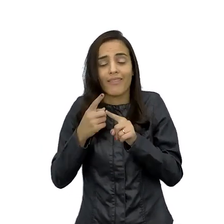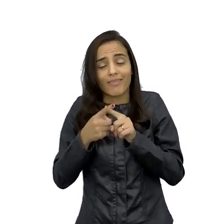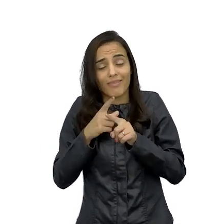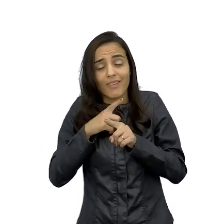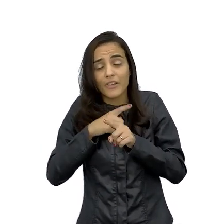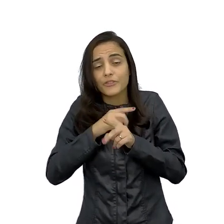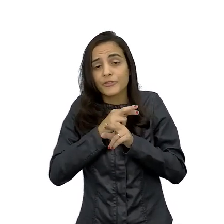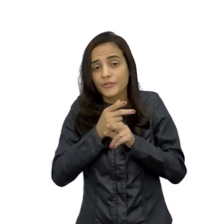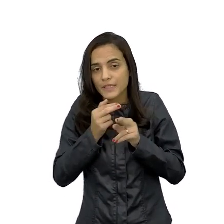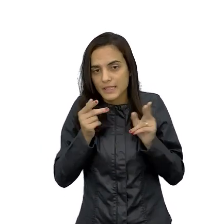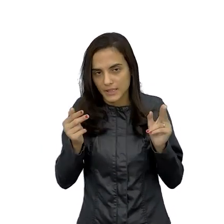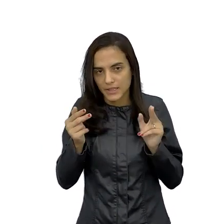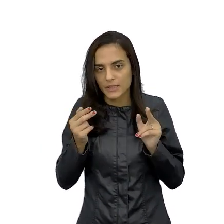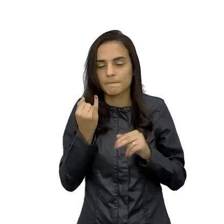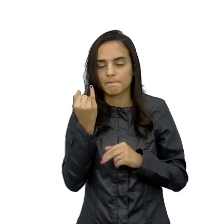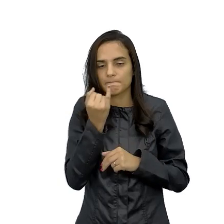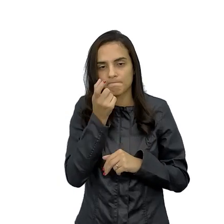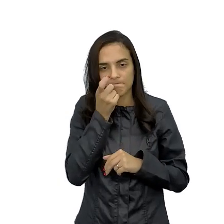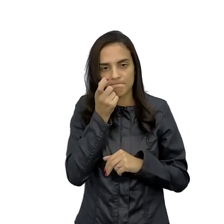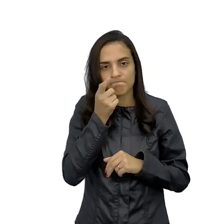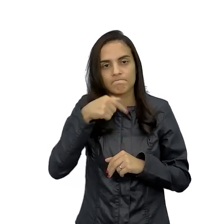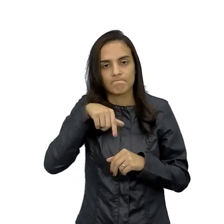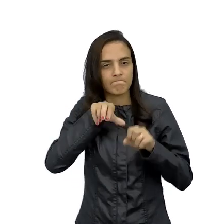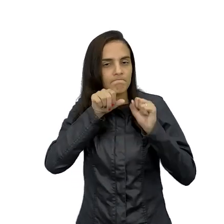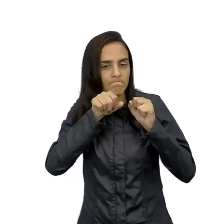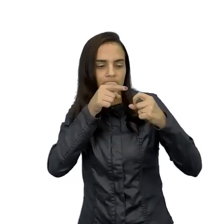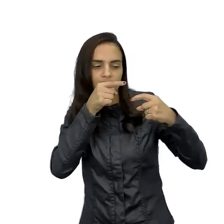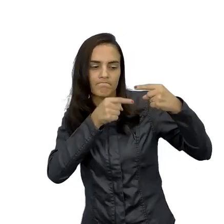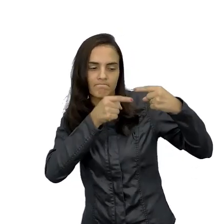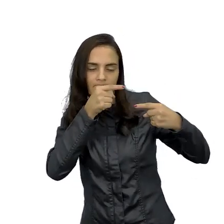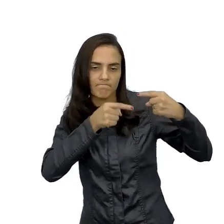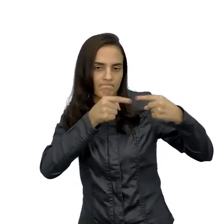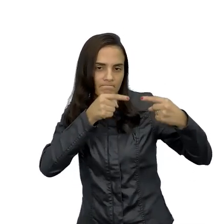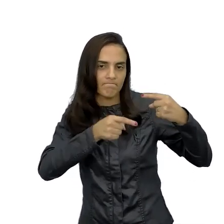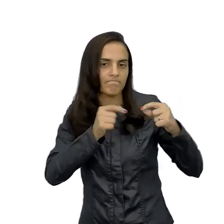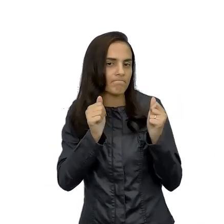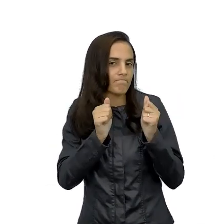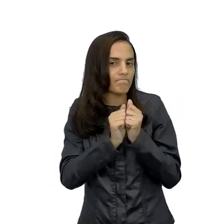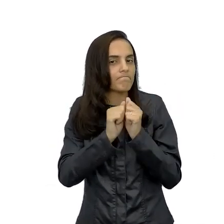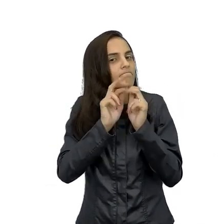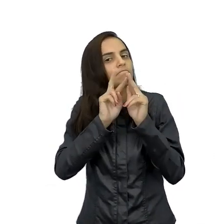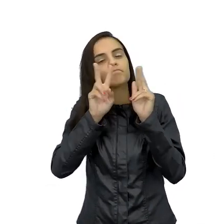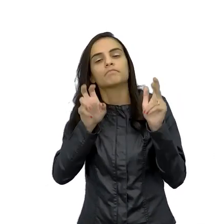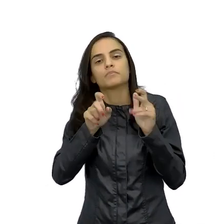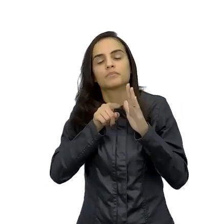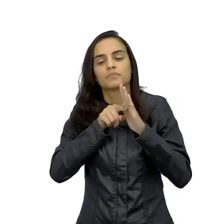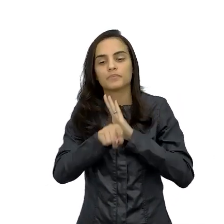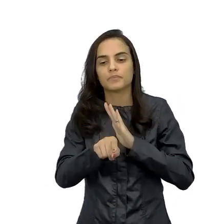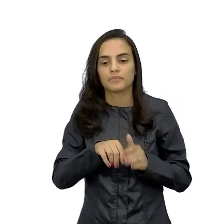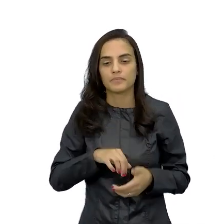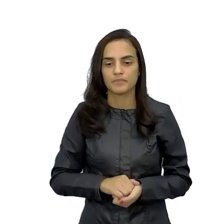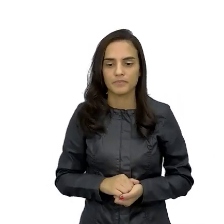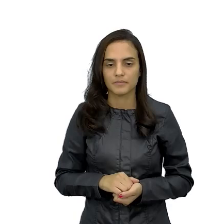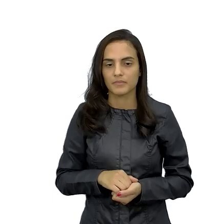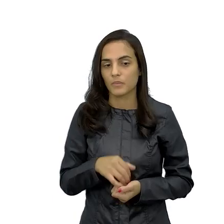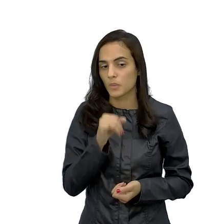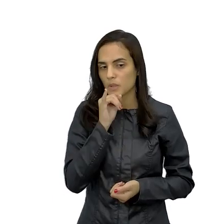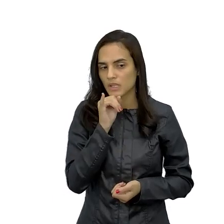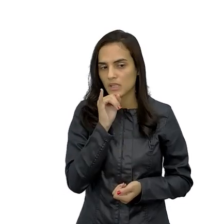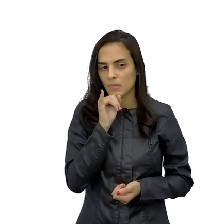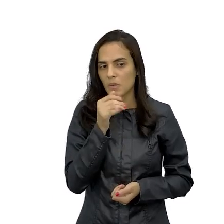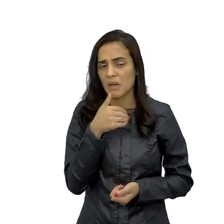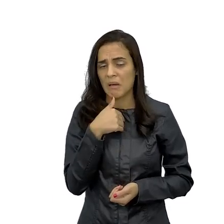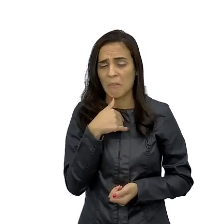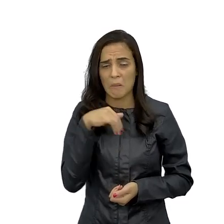coisas, tem umas coisas muito interessantes para a gente poder discutir aqui sobre essa questão. Aí você fala assim, mas é uma coisa